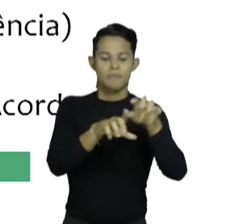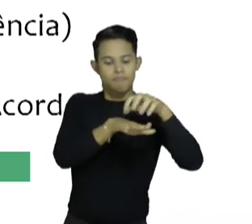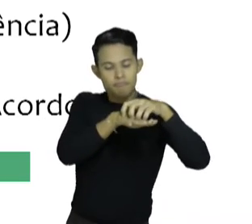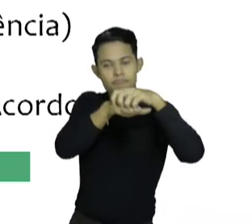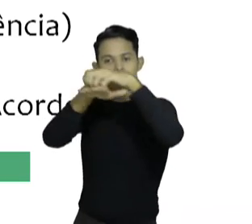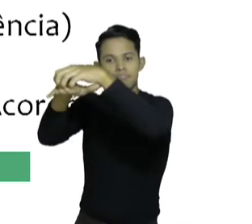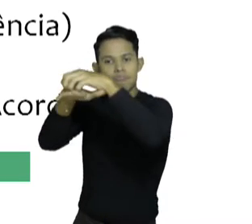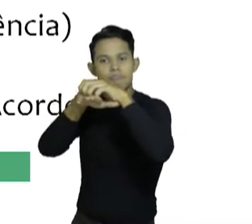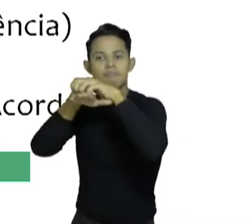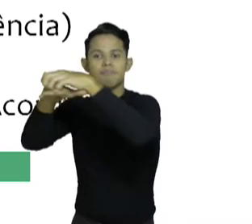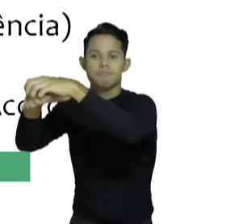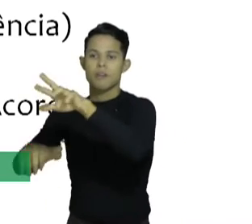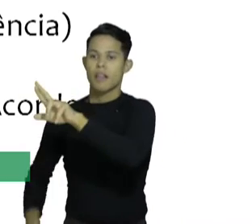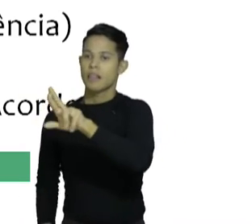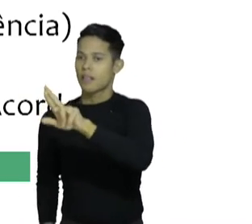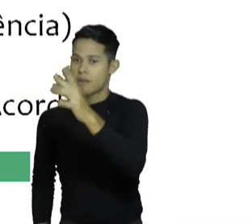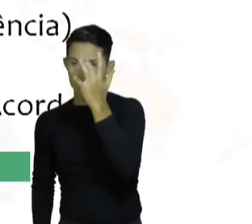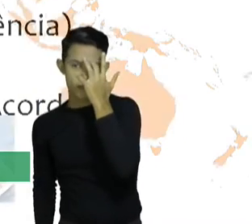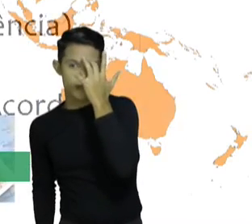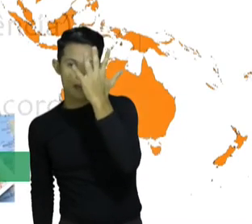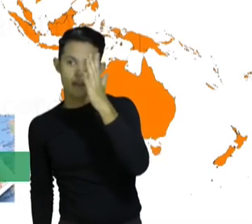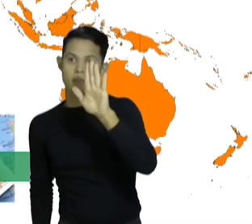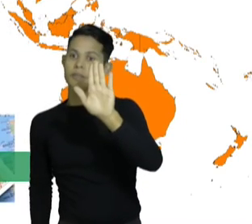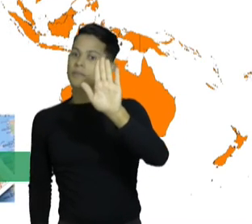fácil assim mas